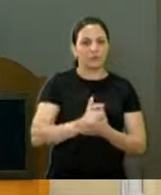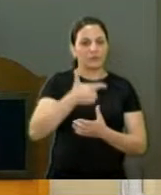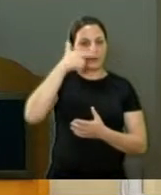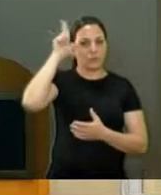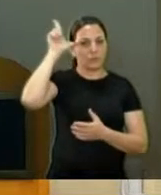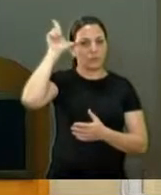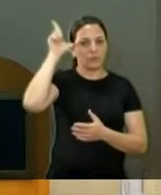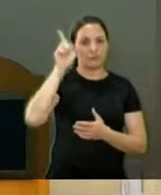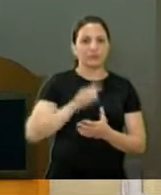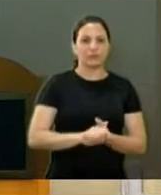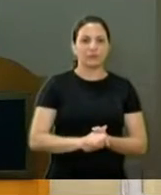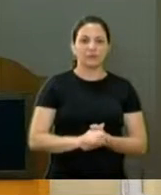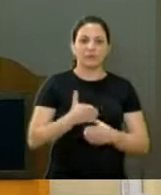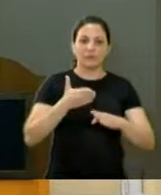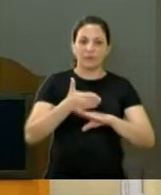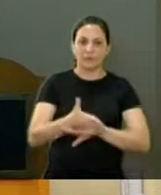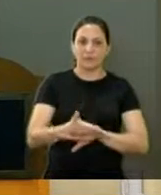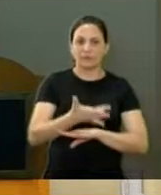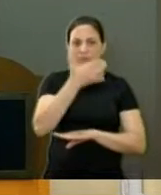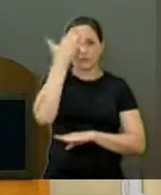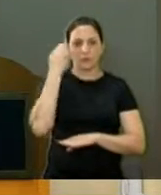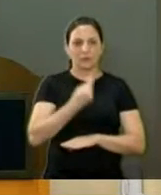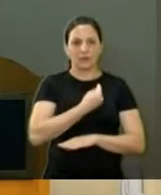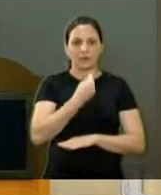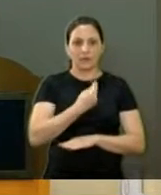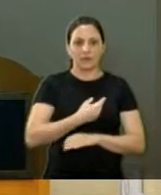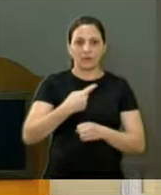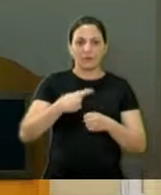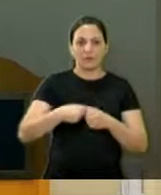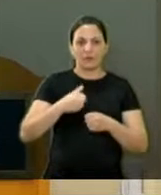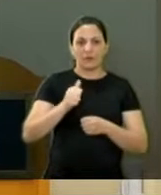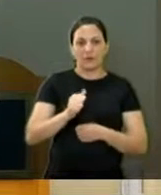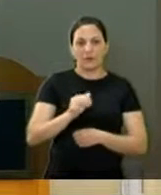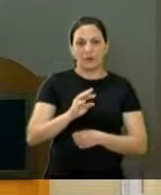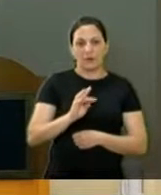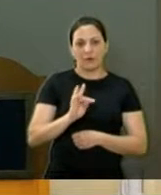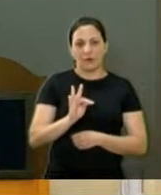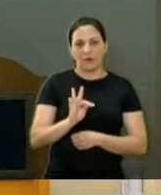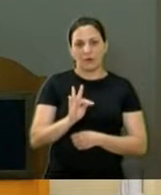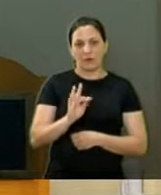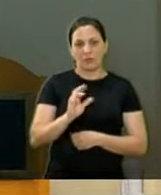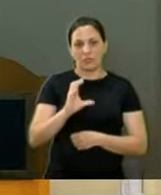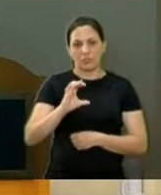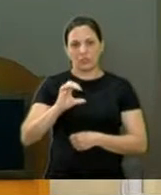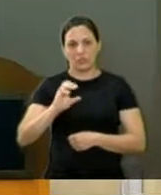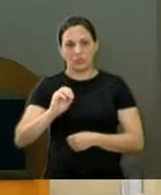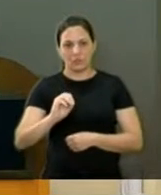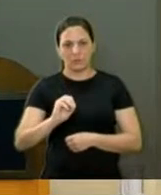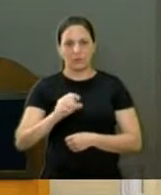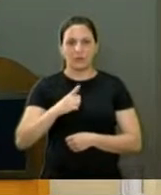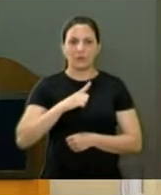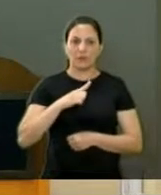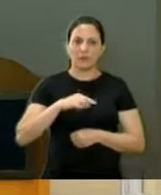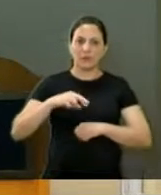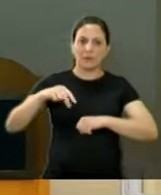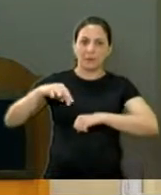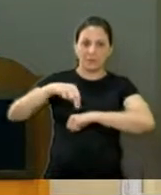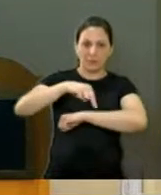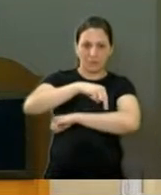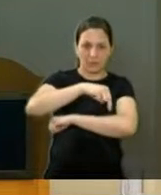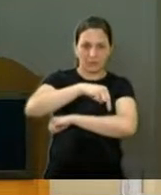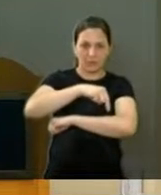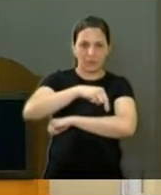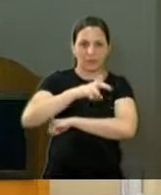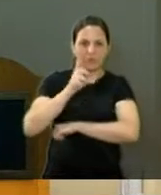visitei os moradores do jardim articule usando então a passarela que é